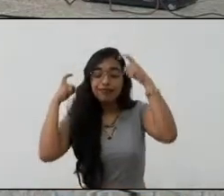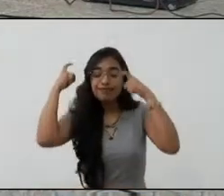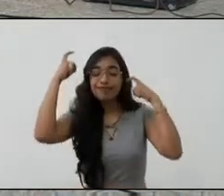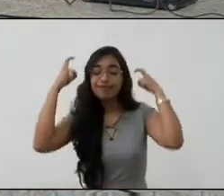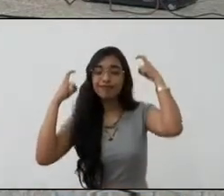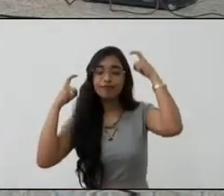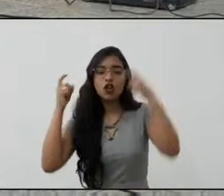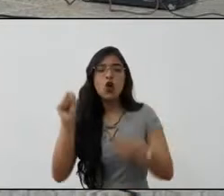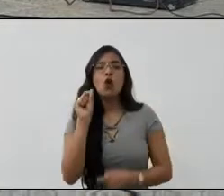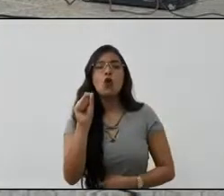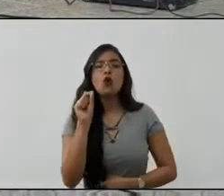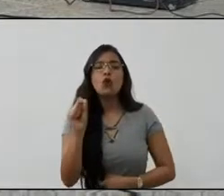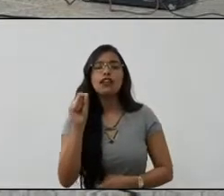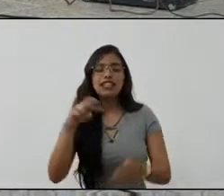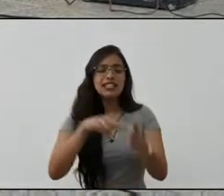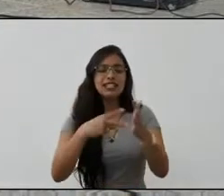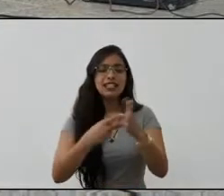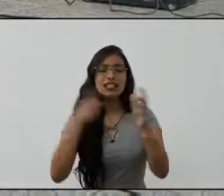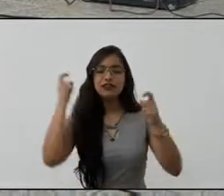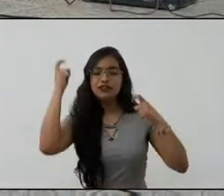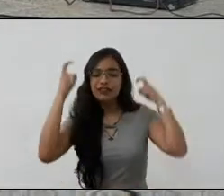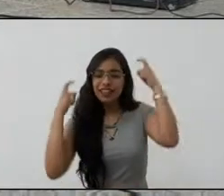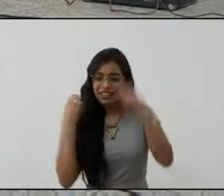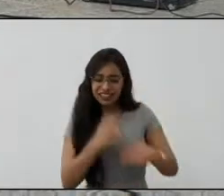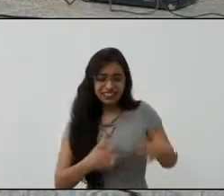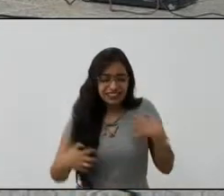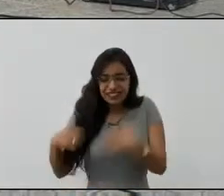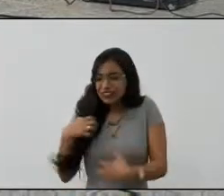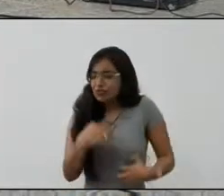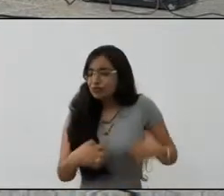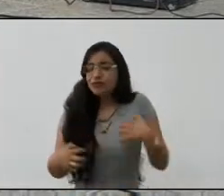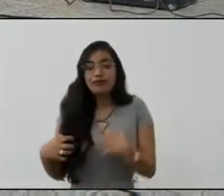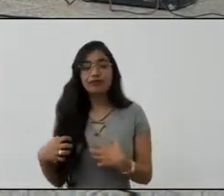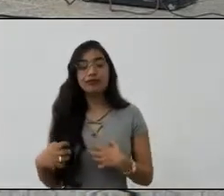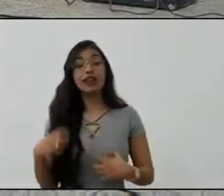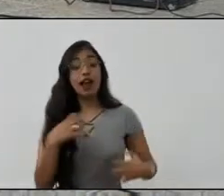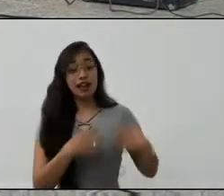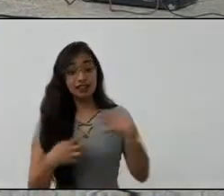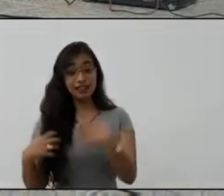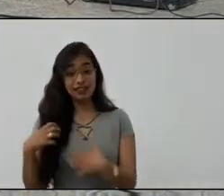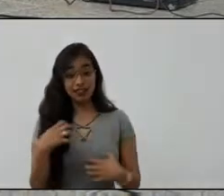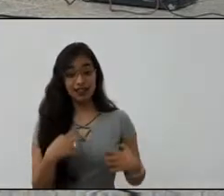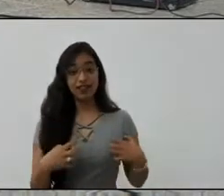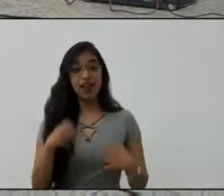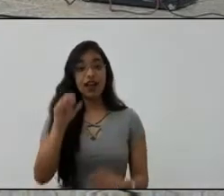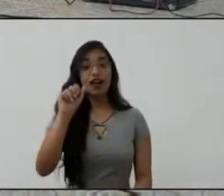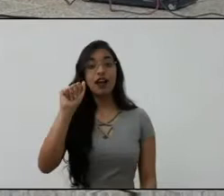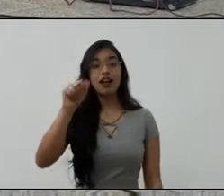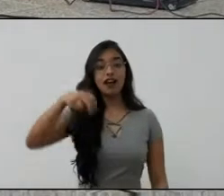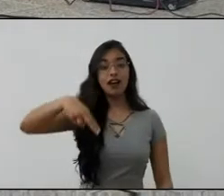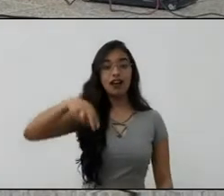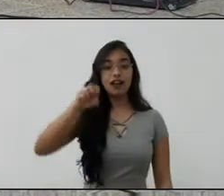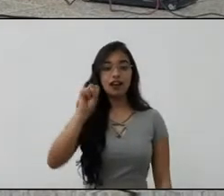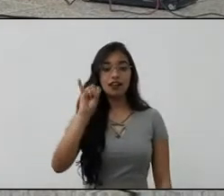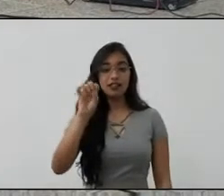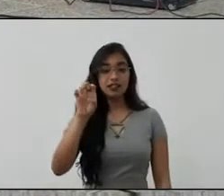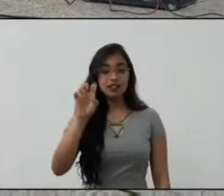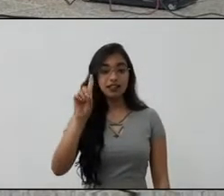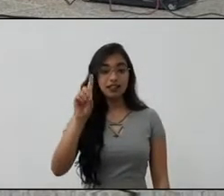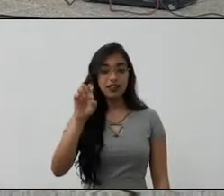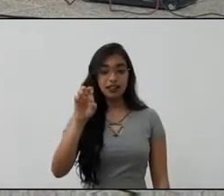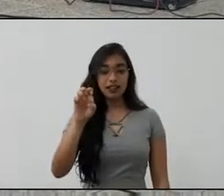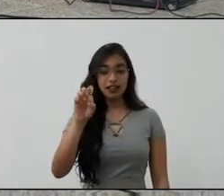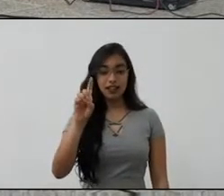E o que é a ansiedade? A ansiedade, meus irmãos queridos, é a pessoa